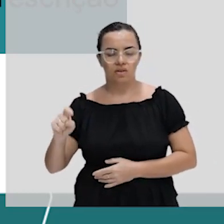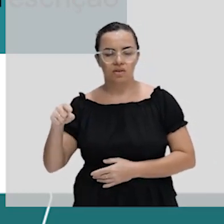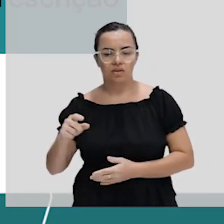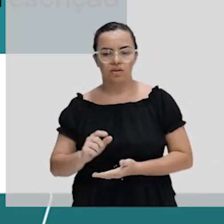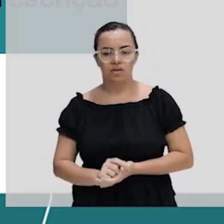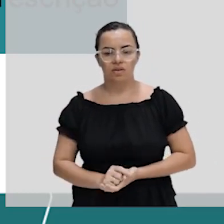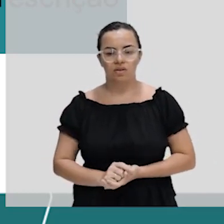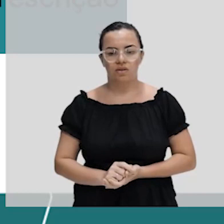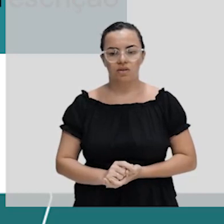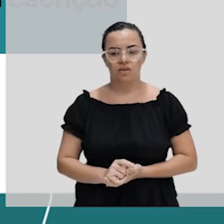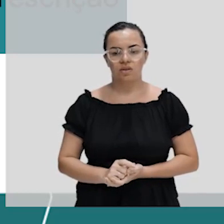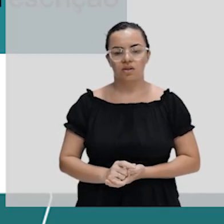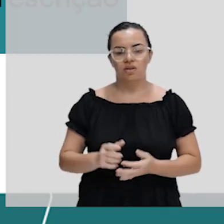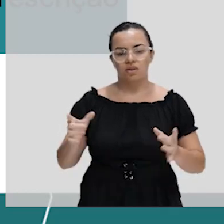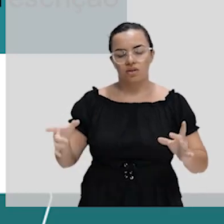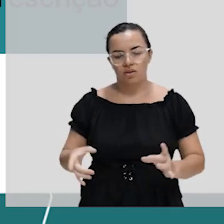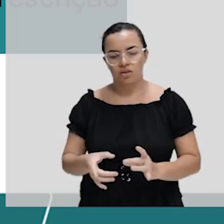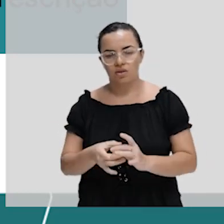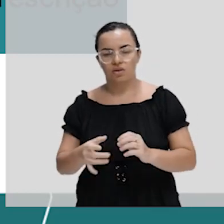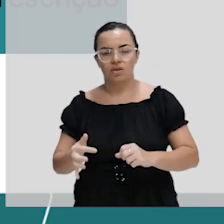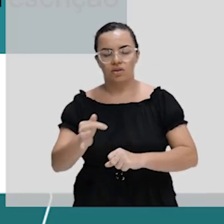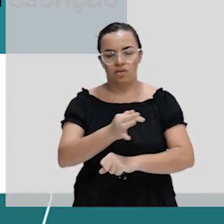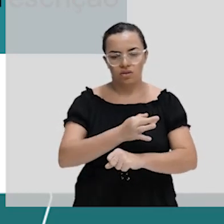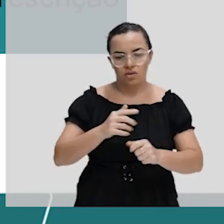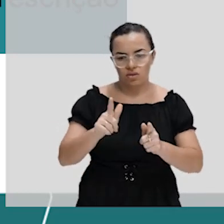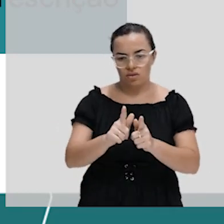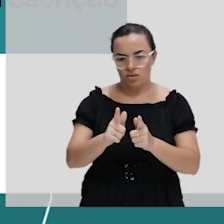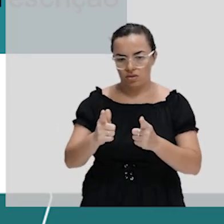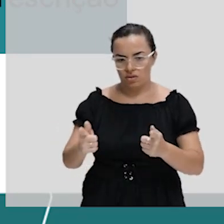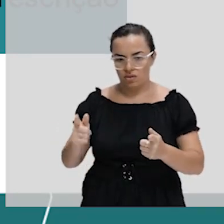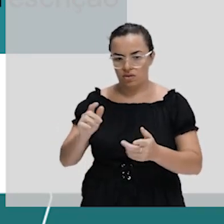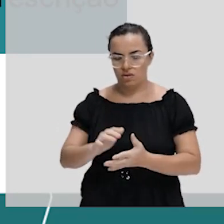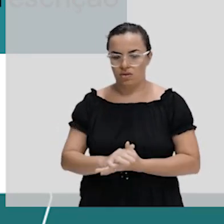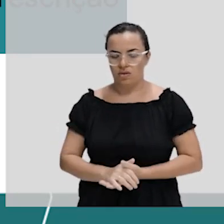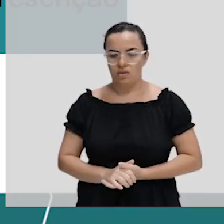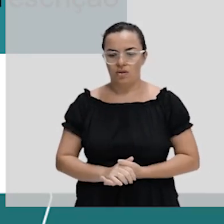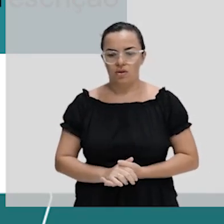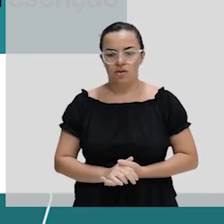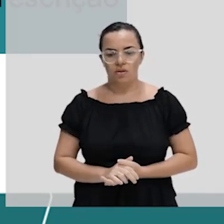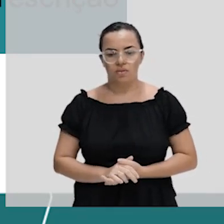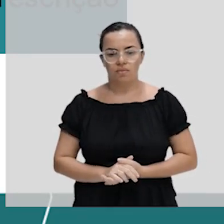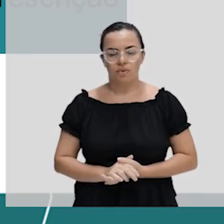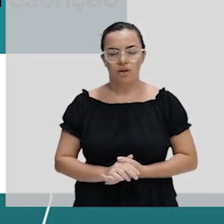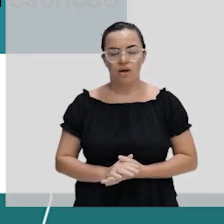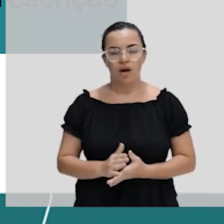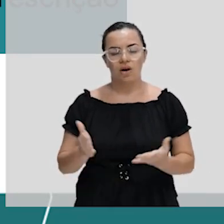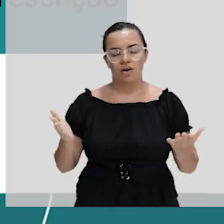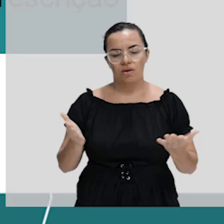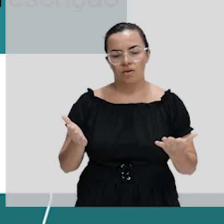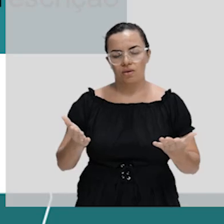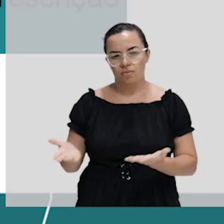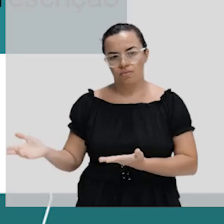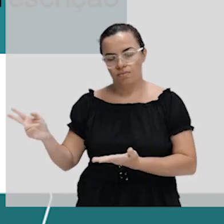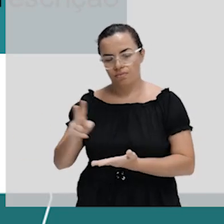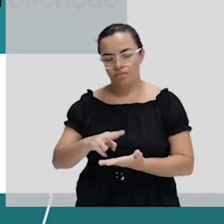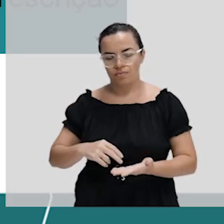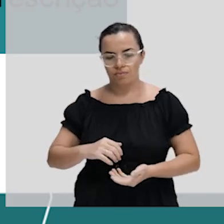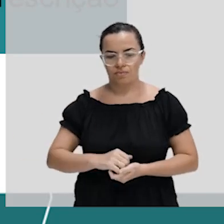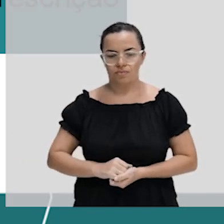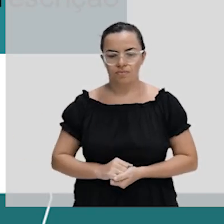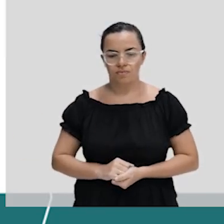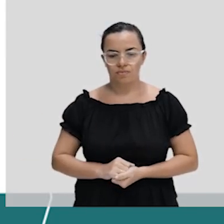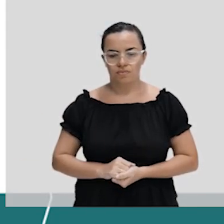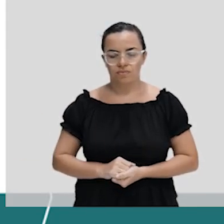fazerem parte de sua performance linguística. E isso acarretará em certos usos condenados pela prescrição